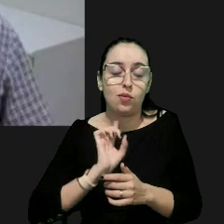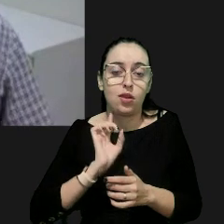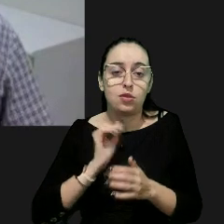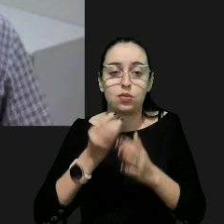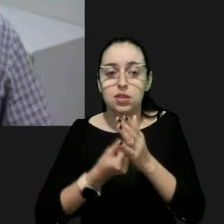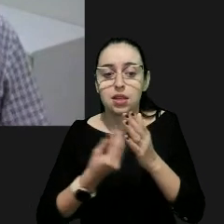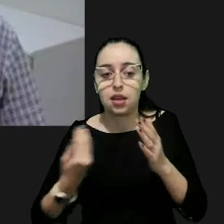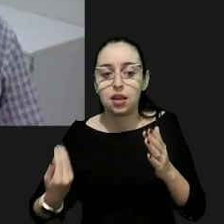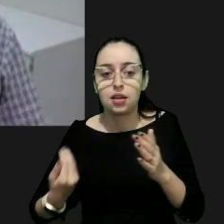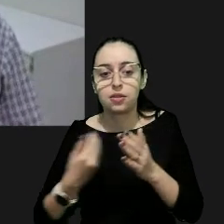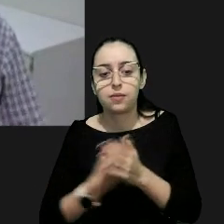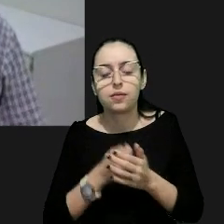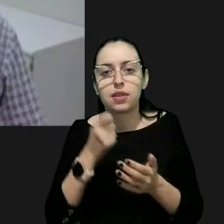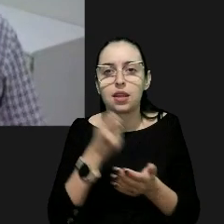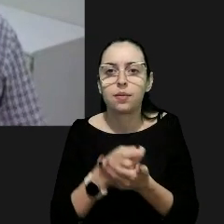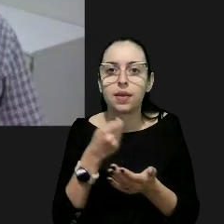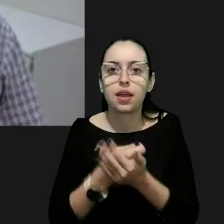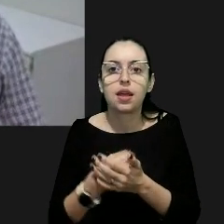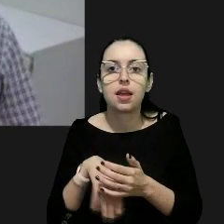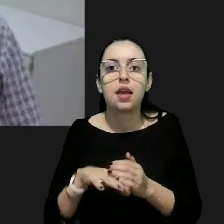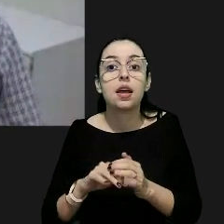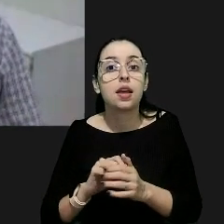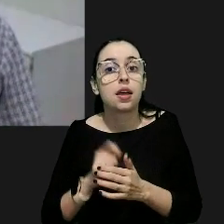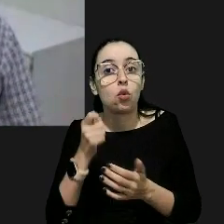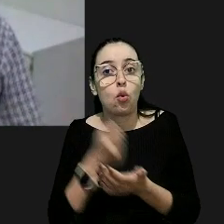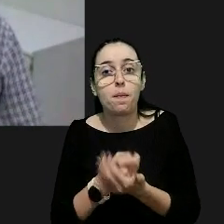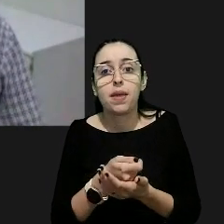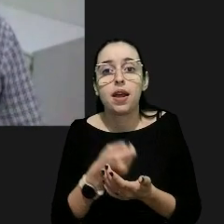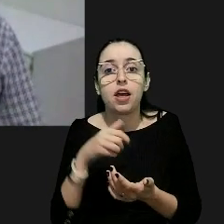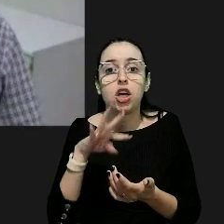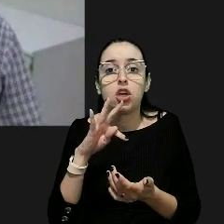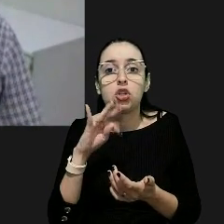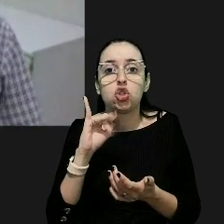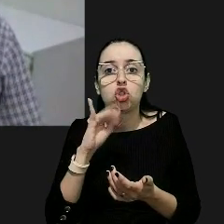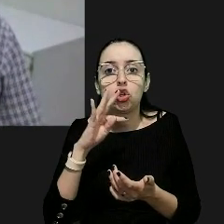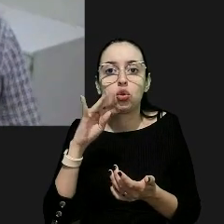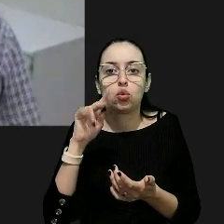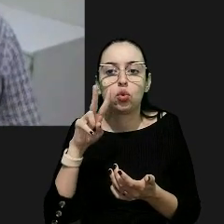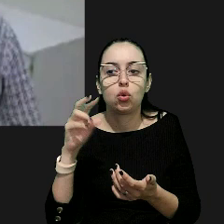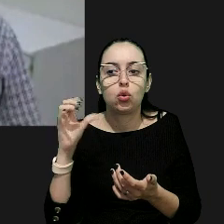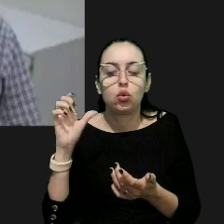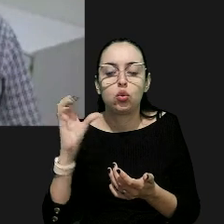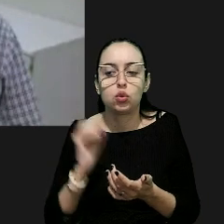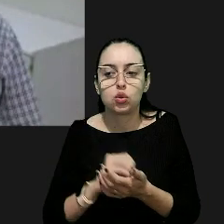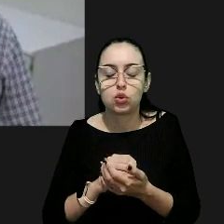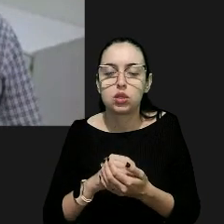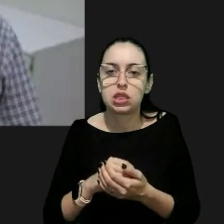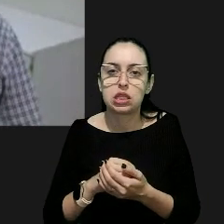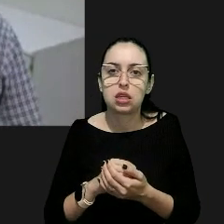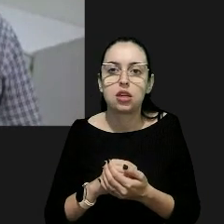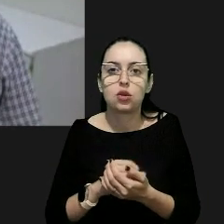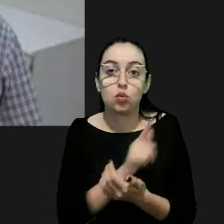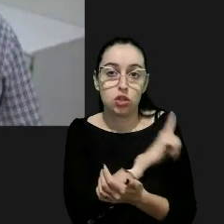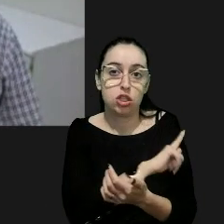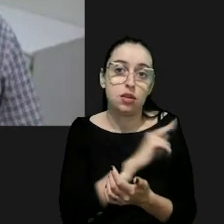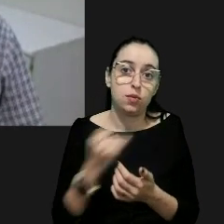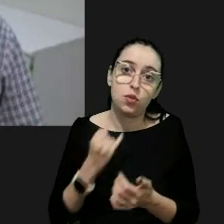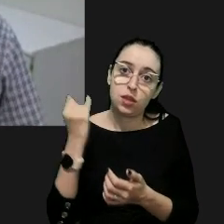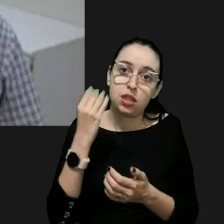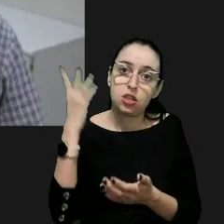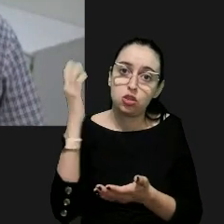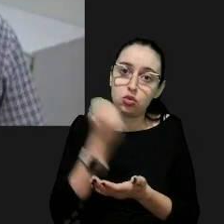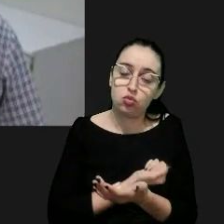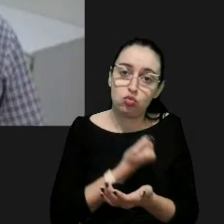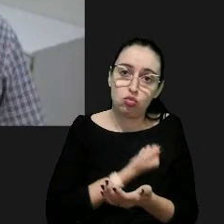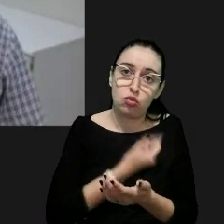banco, estava fazendo ela tirar dinheiro da aplicação para comprar título de capitalização, É que, muito que bom. fica lá sem render nada, mas